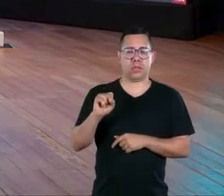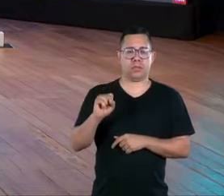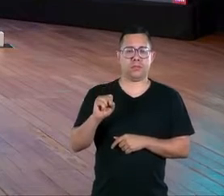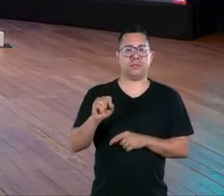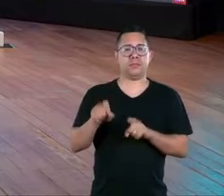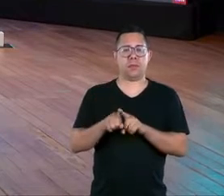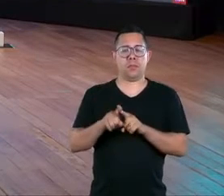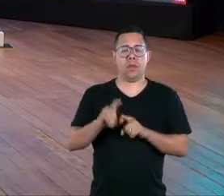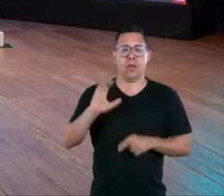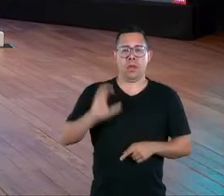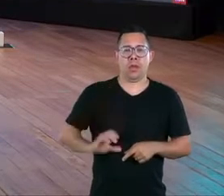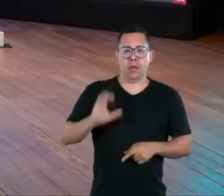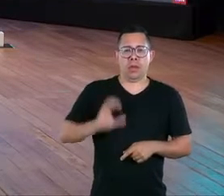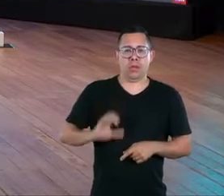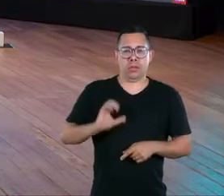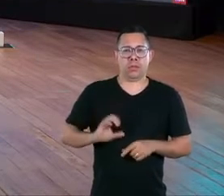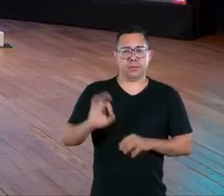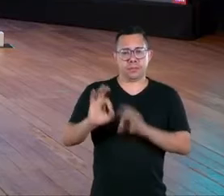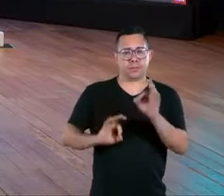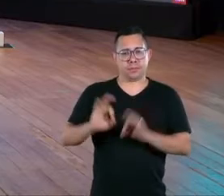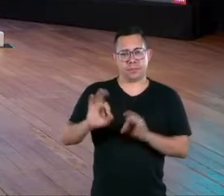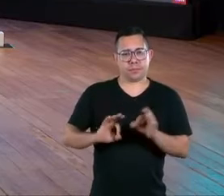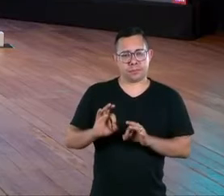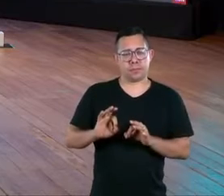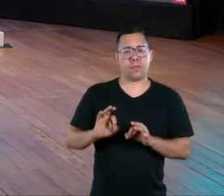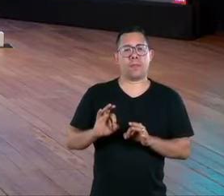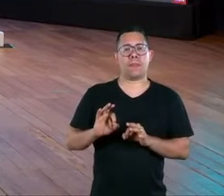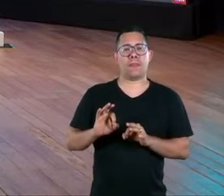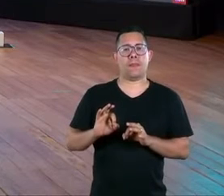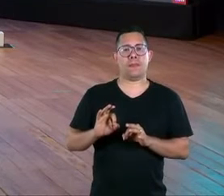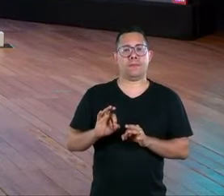do Programa Institucional de Iniciação à Docência do Subprojeto